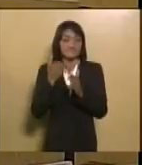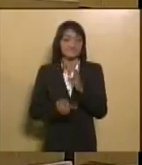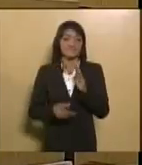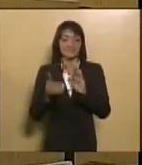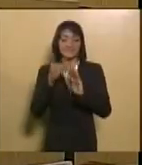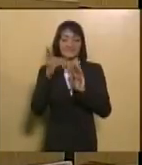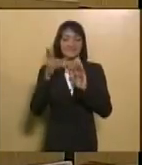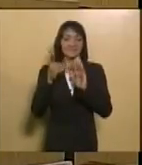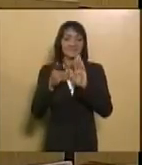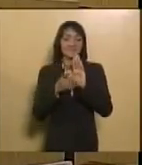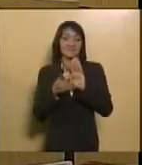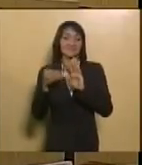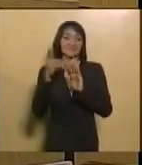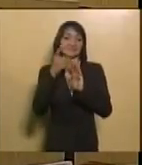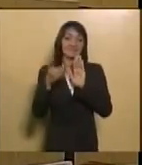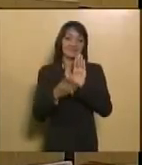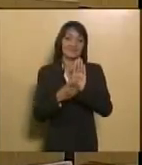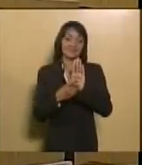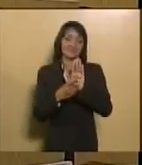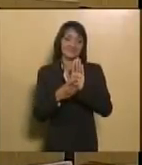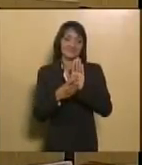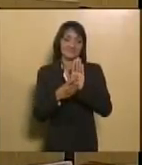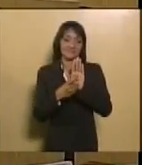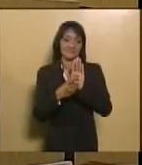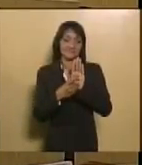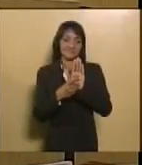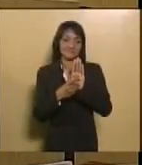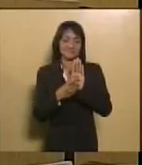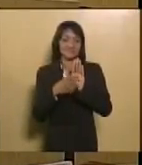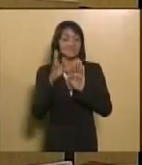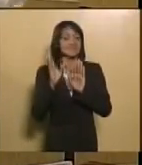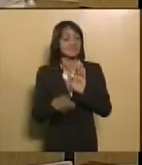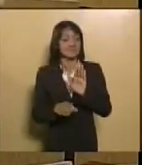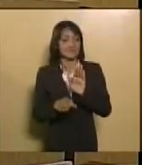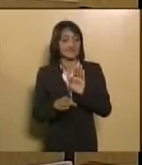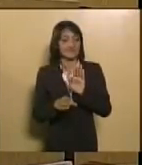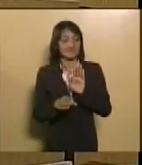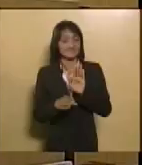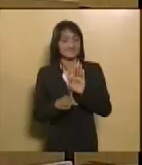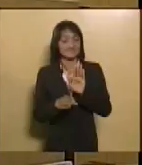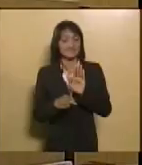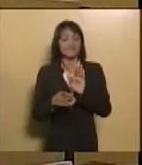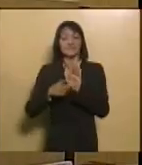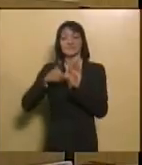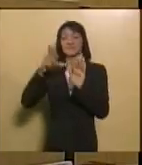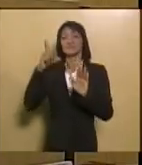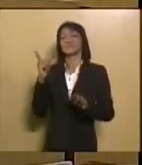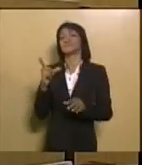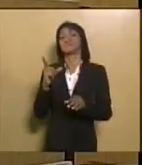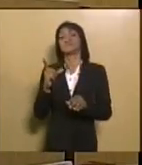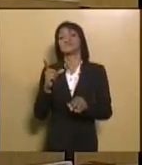realmente reforçam o que nós, aqui da oposição, já viemos comentando ao longo dessa legislatura,